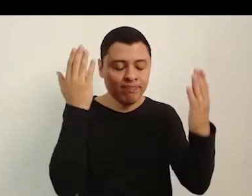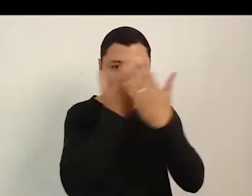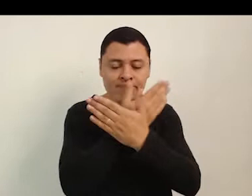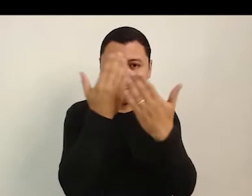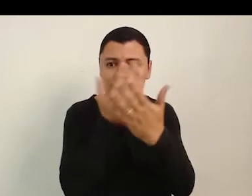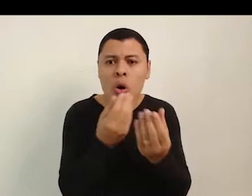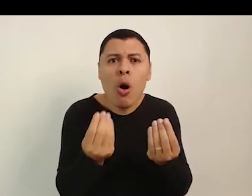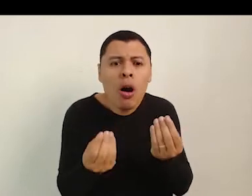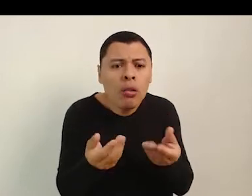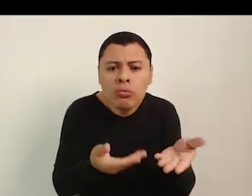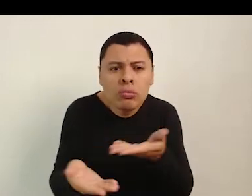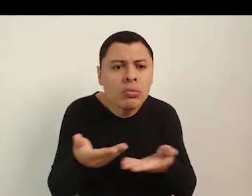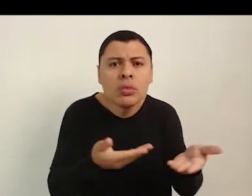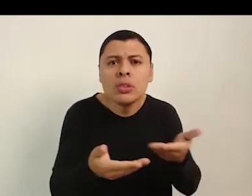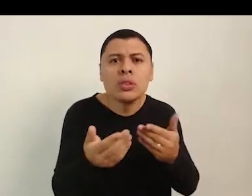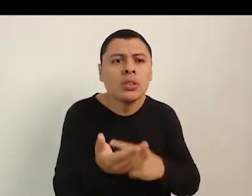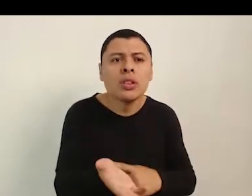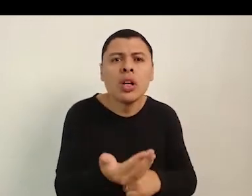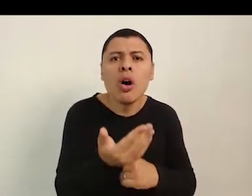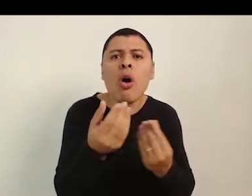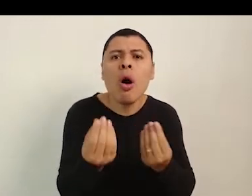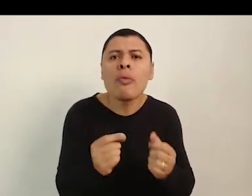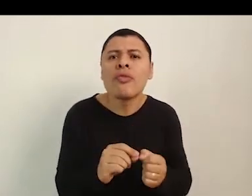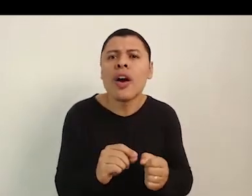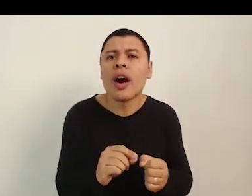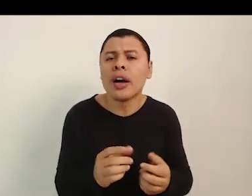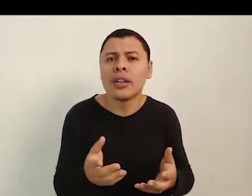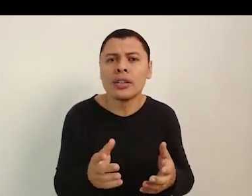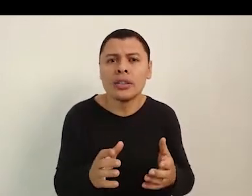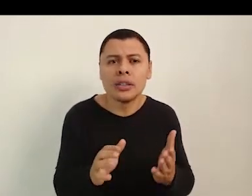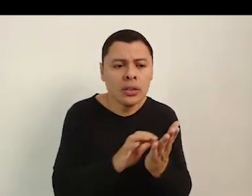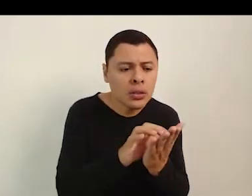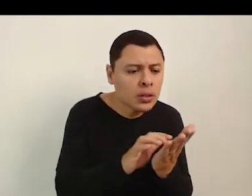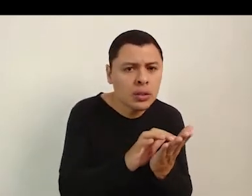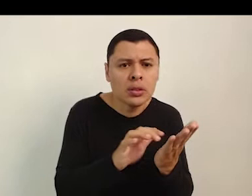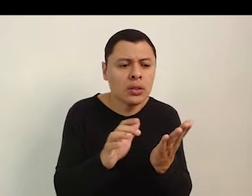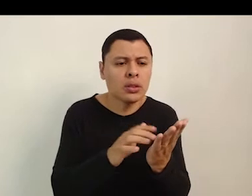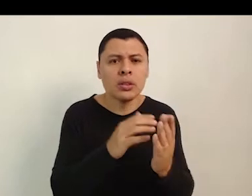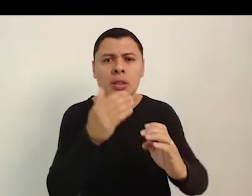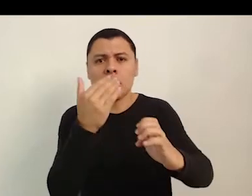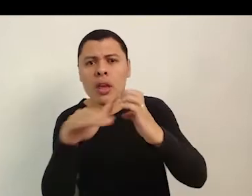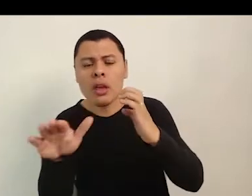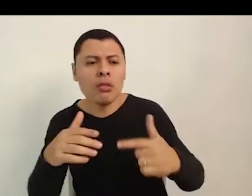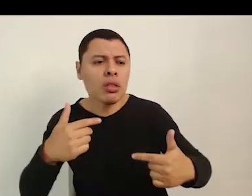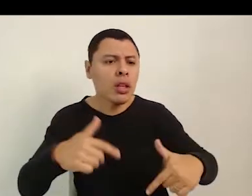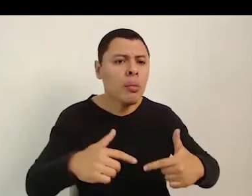ela consegue interagir com a tecnologia? Como que ela consegue manipular a informática, mandar um e-mail, trabalhar e ter a vida dela